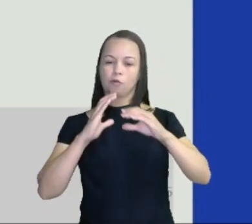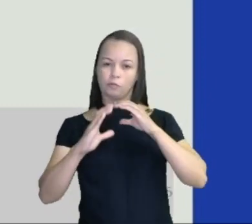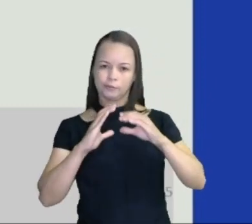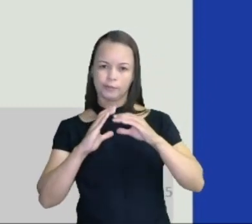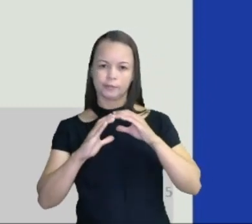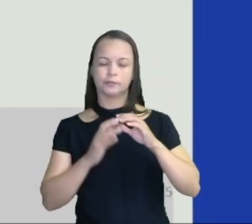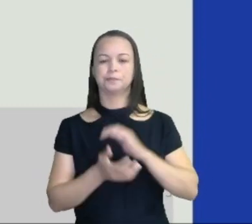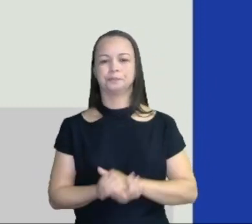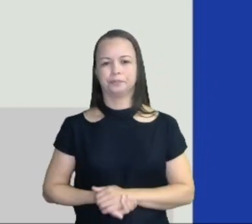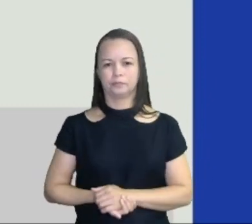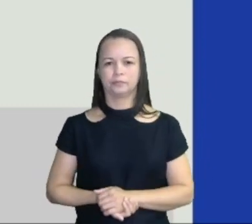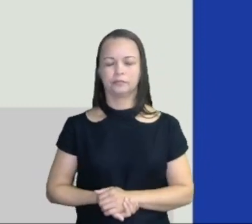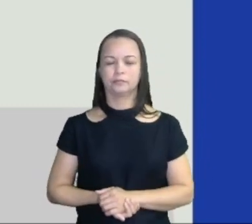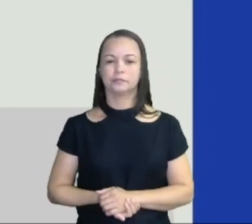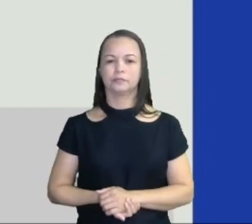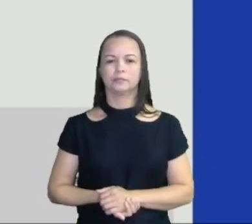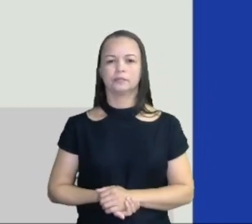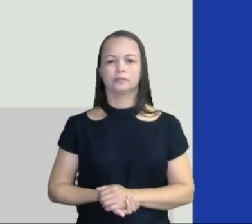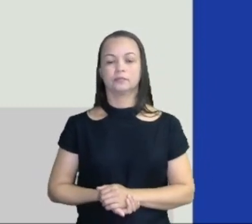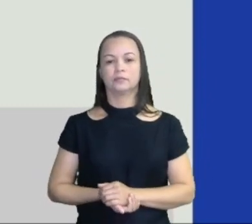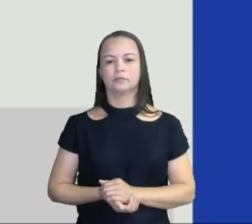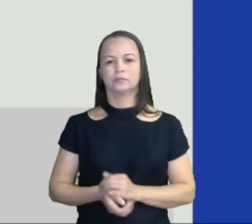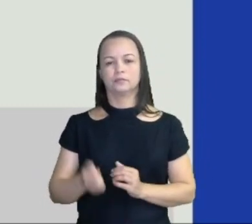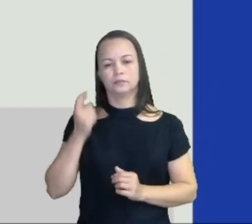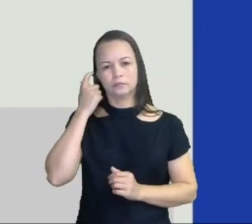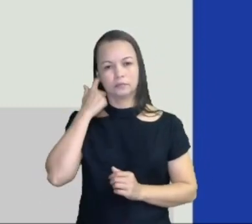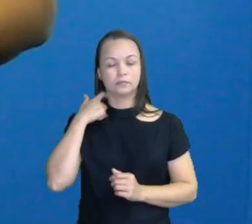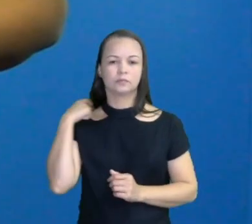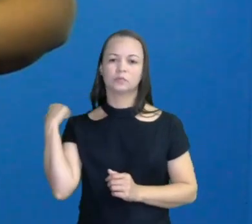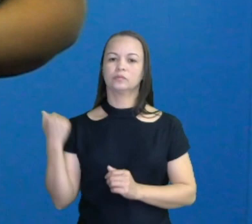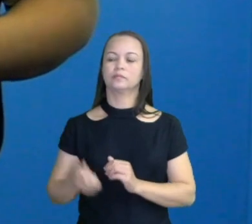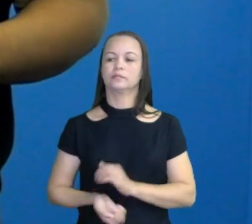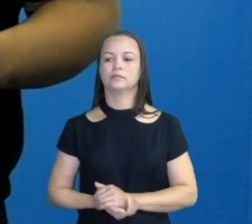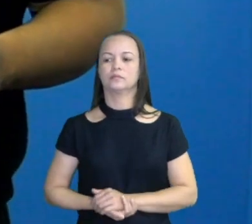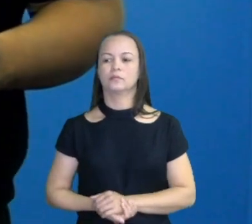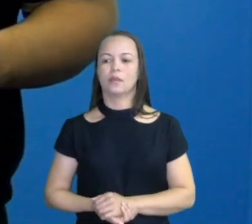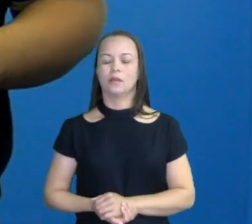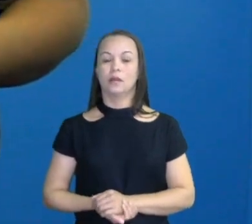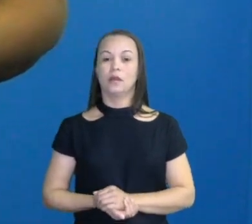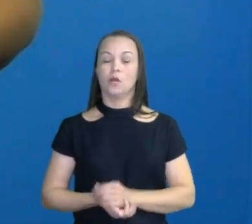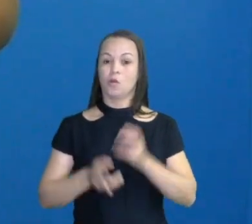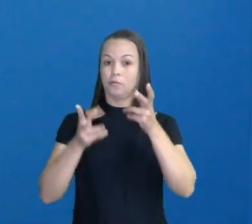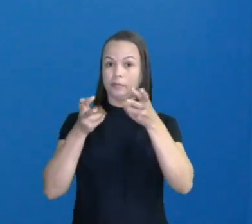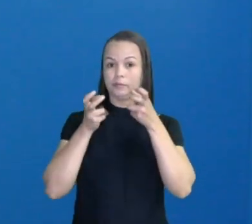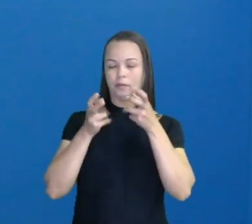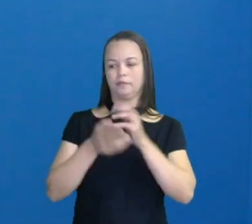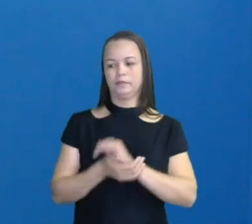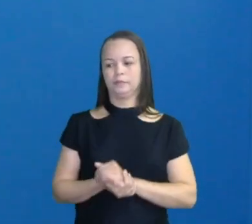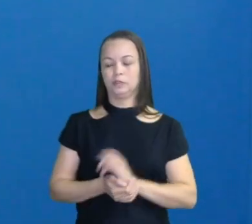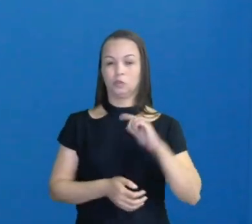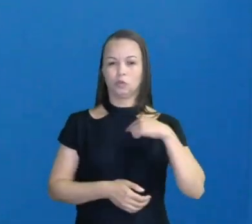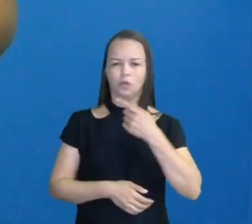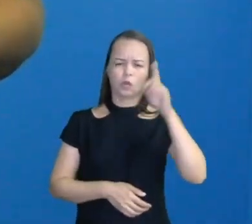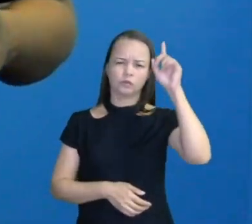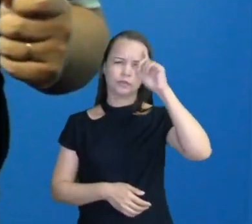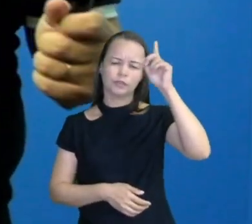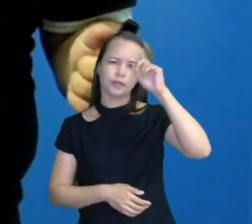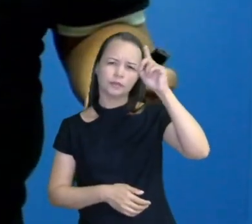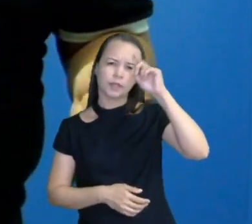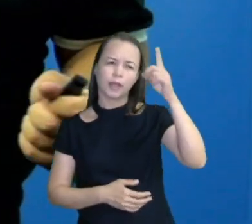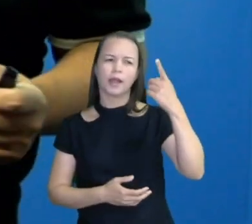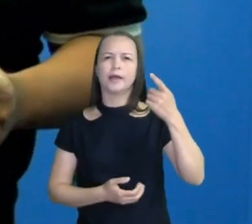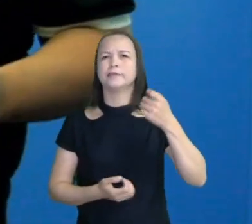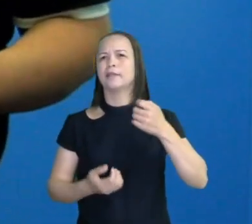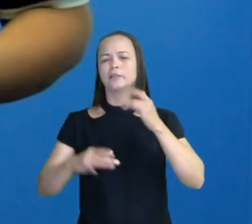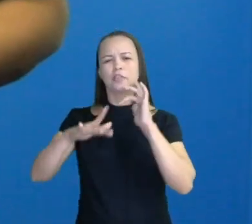comunicar. Gente, volta para mim. Observem bem, no nosso dia a dia, nas nossas